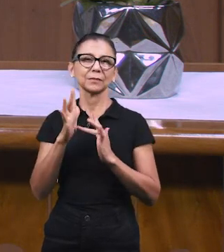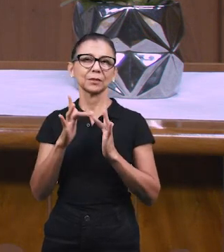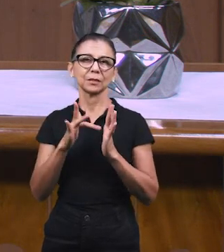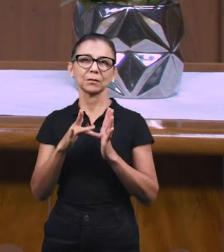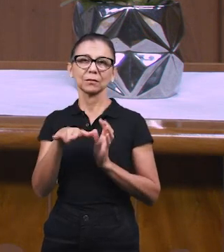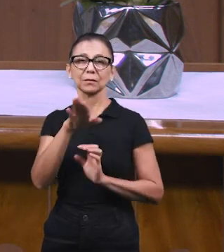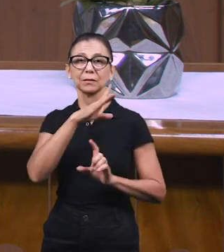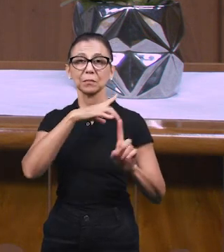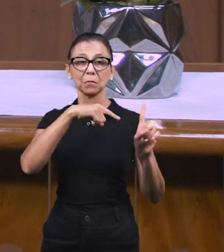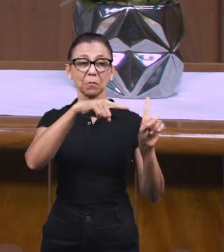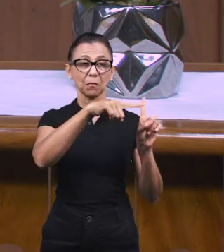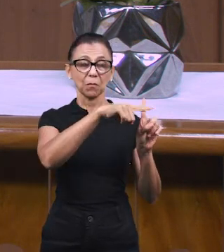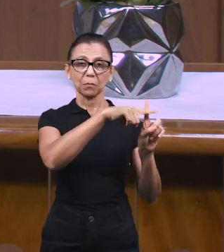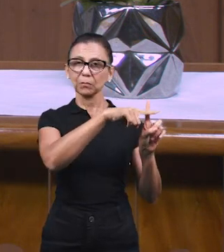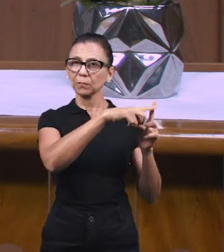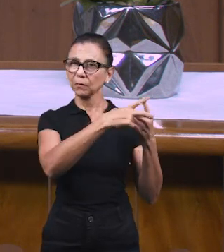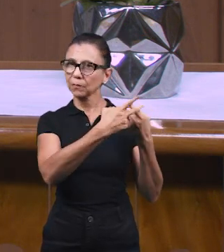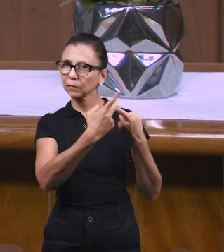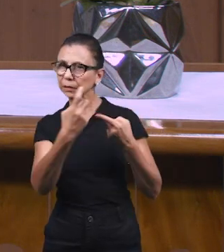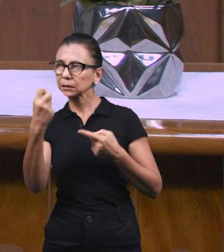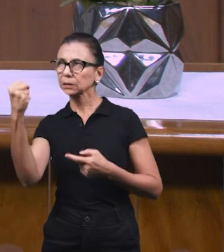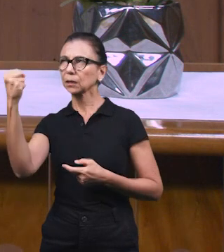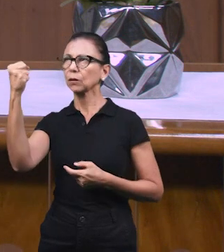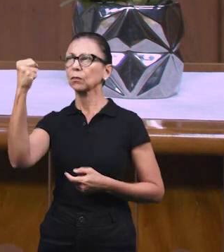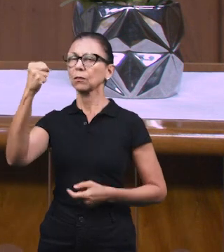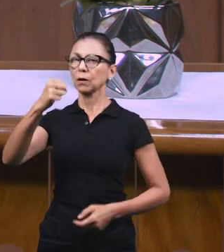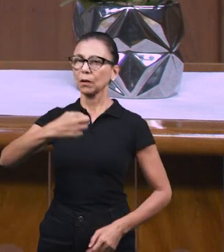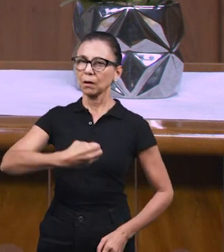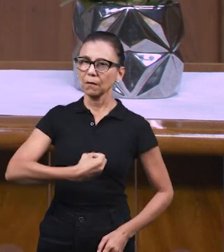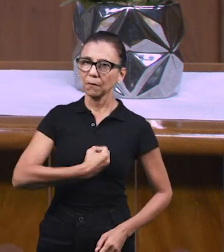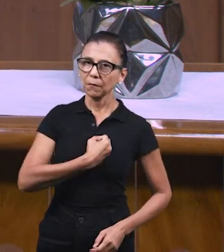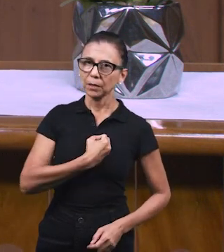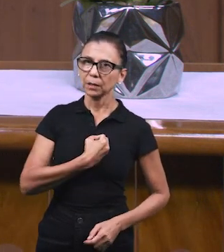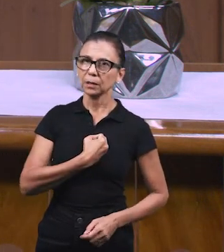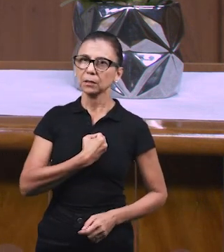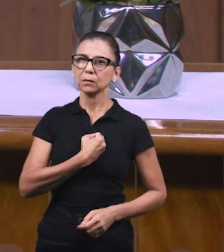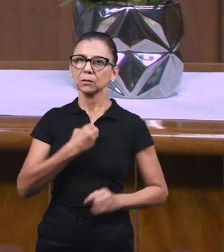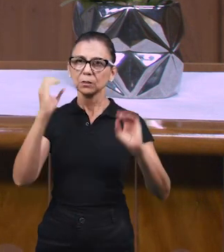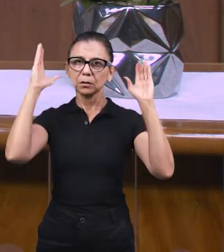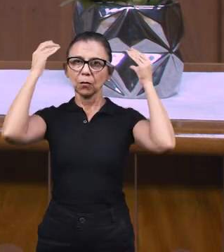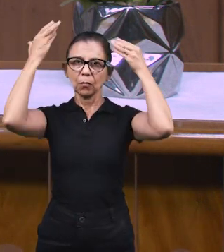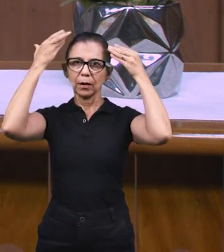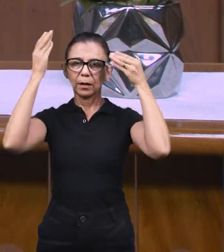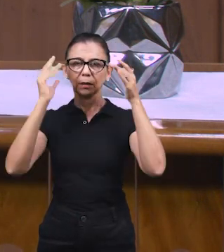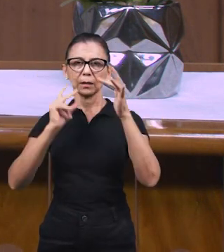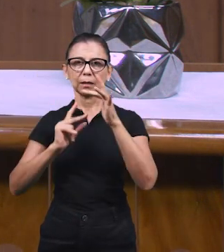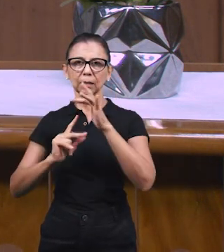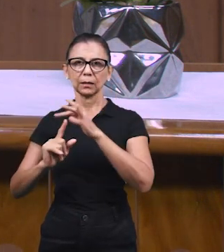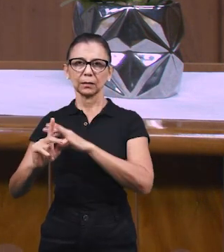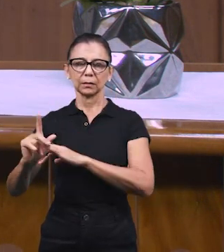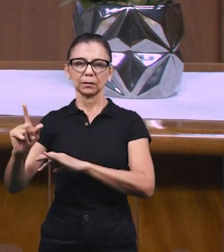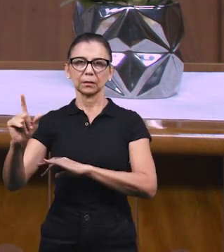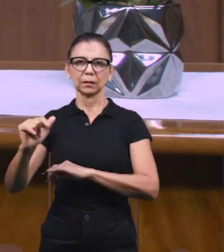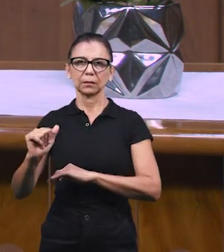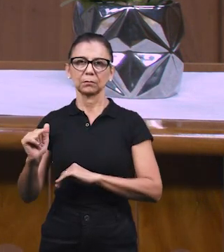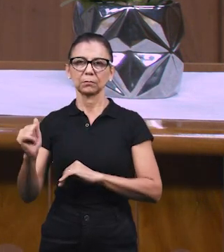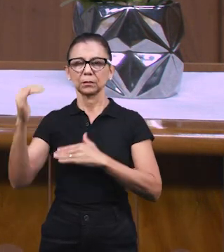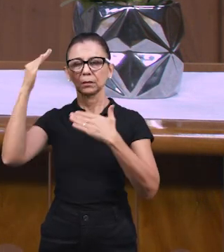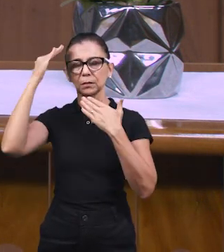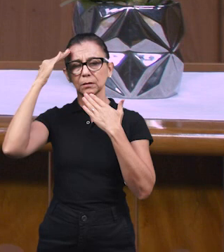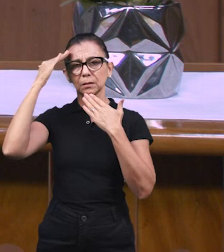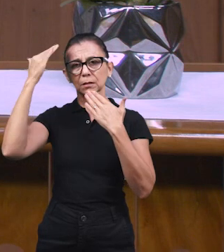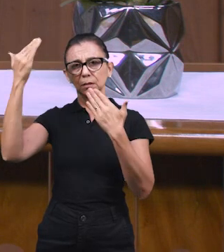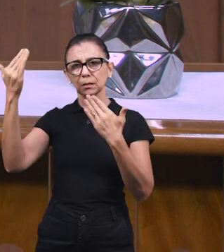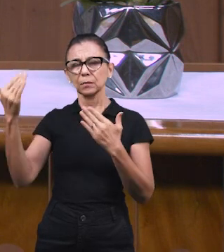Jesus que venceu a morte, que vive e reina eternamente. Te bendizemos por